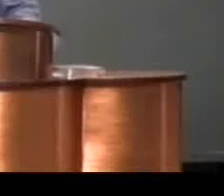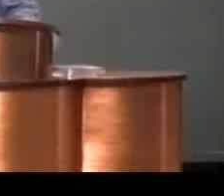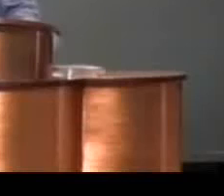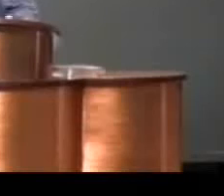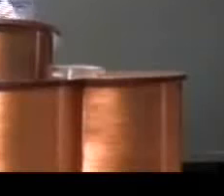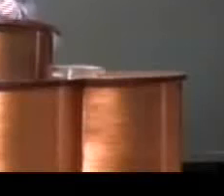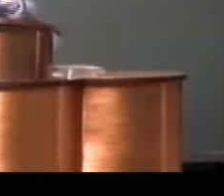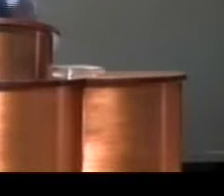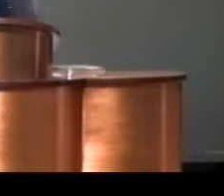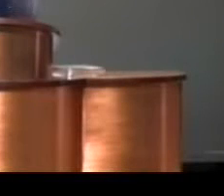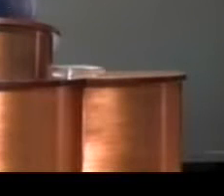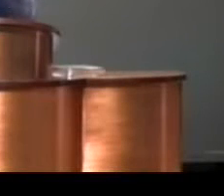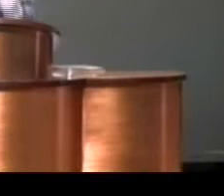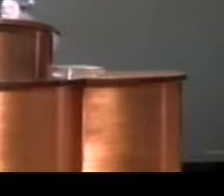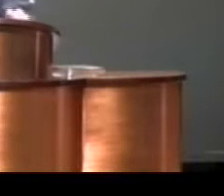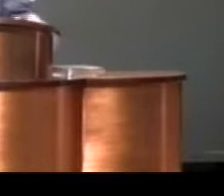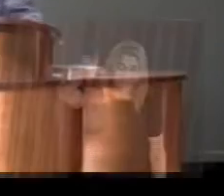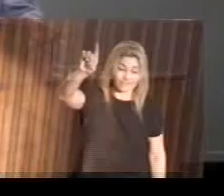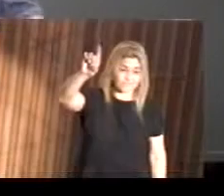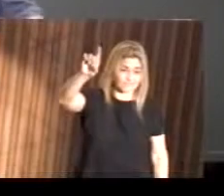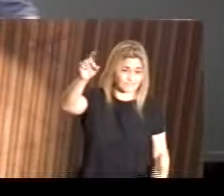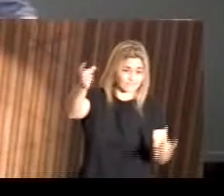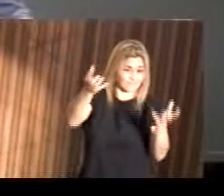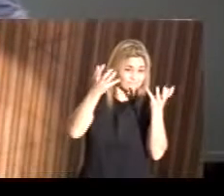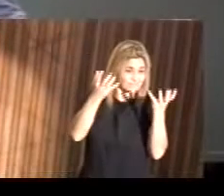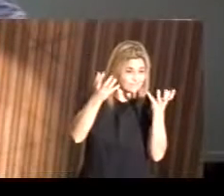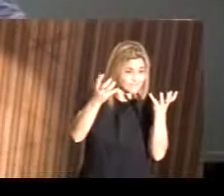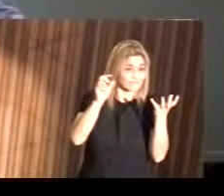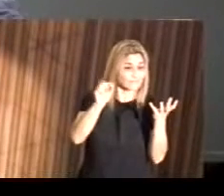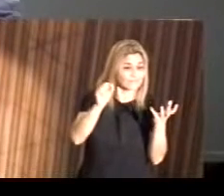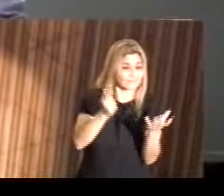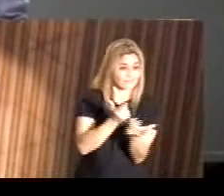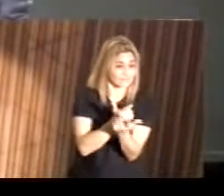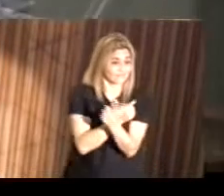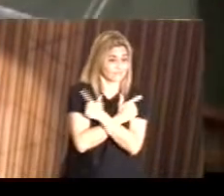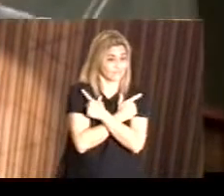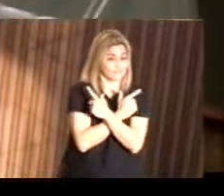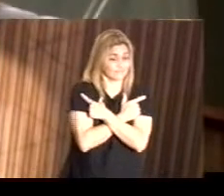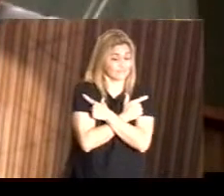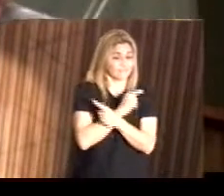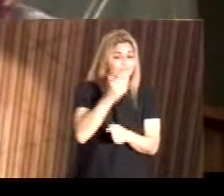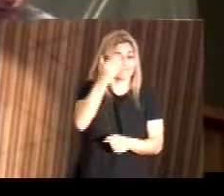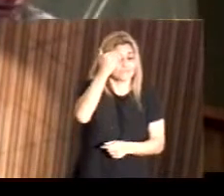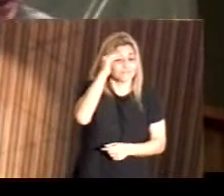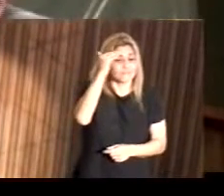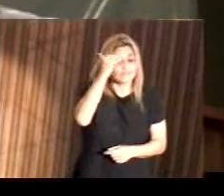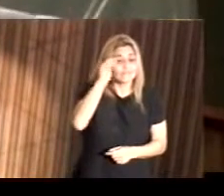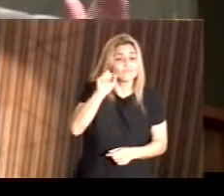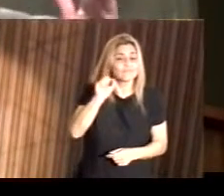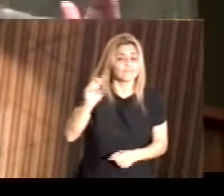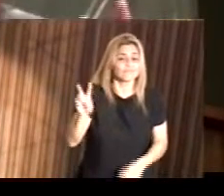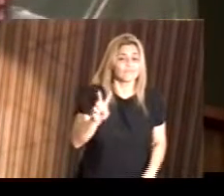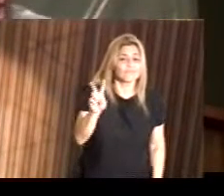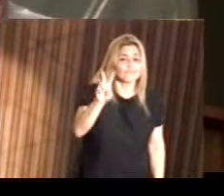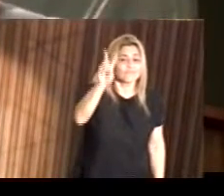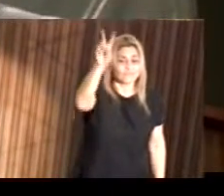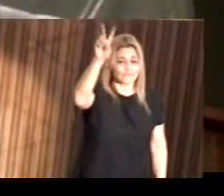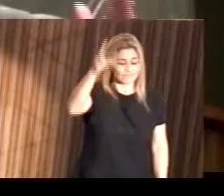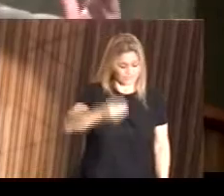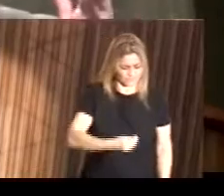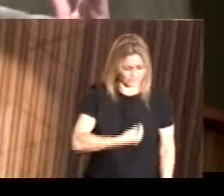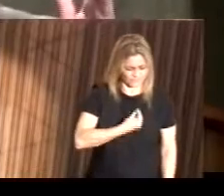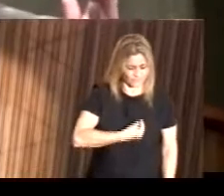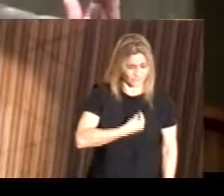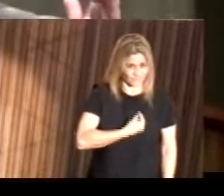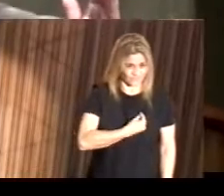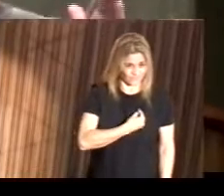Deus estava desejando é que Ló pudesse entender que os valores e estilo de vida que ele